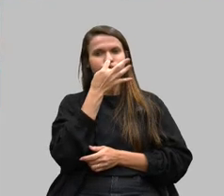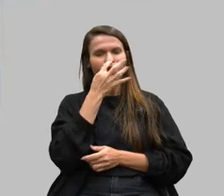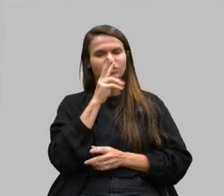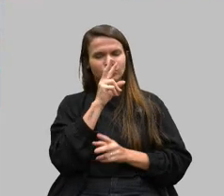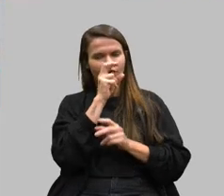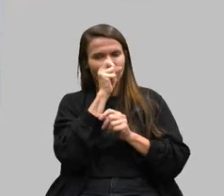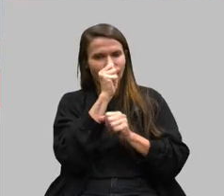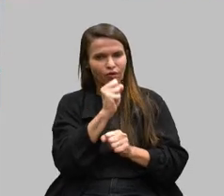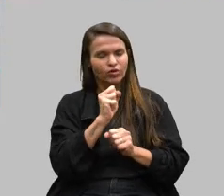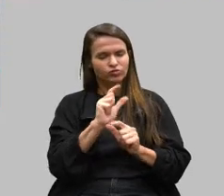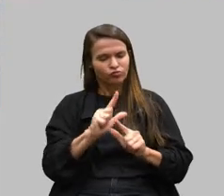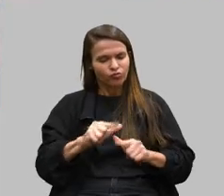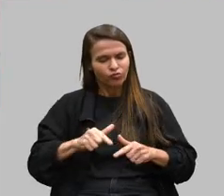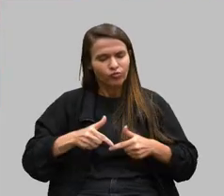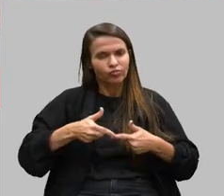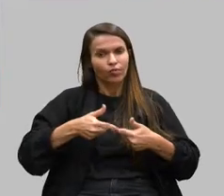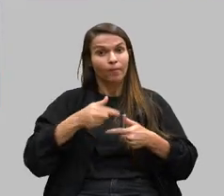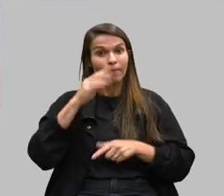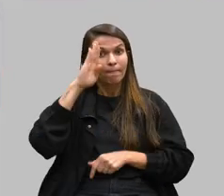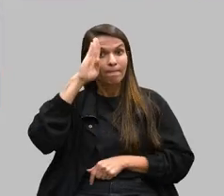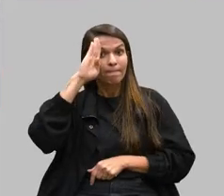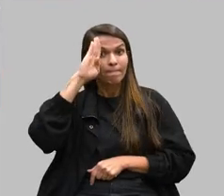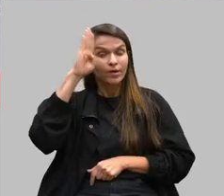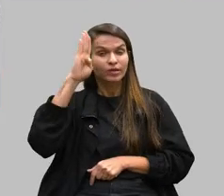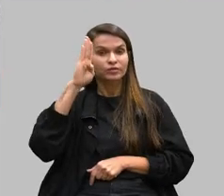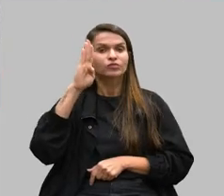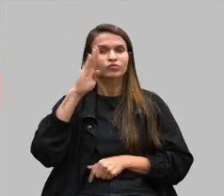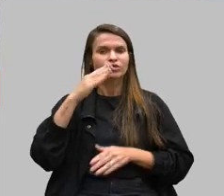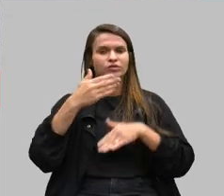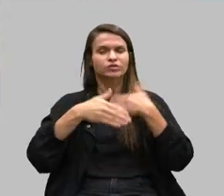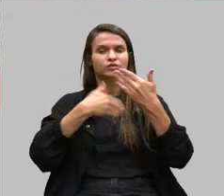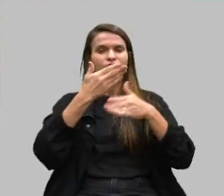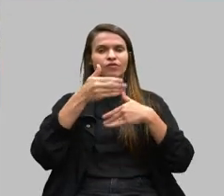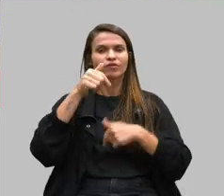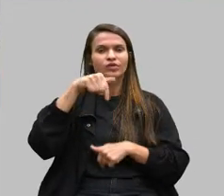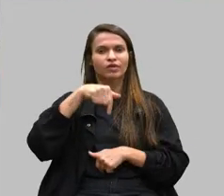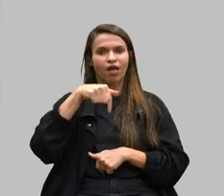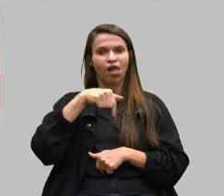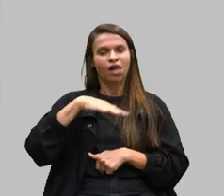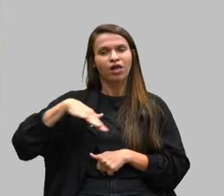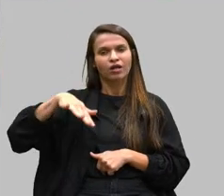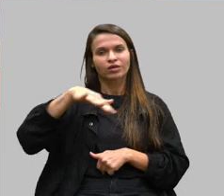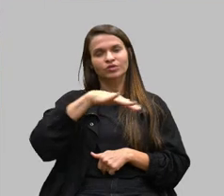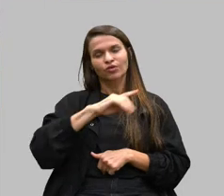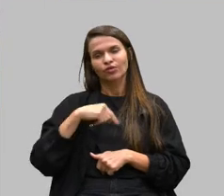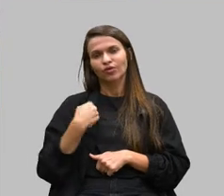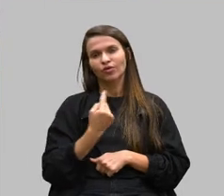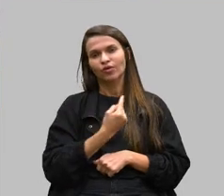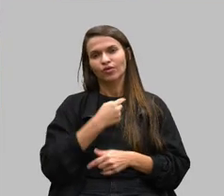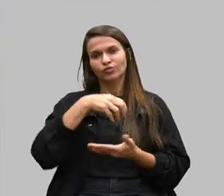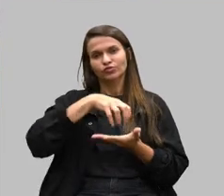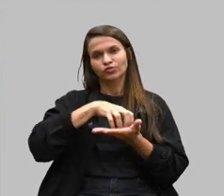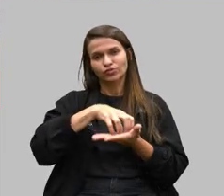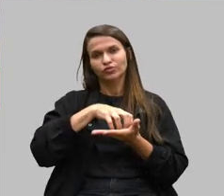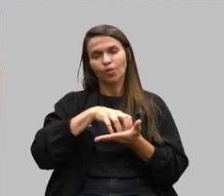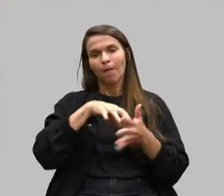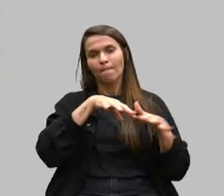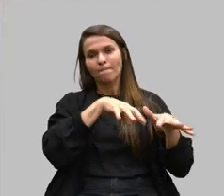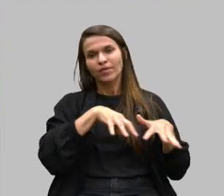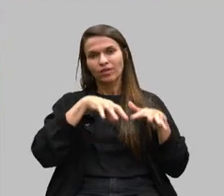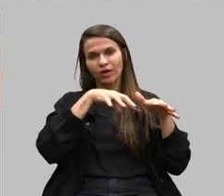pela sua dedicação principalmente em desenvolver aqui essa região nossa né do setor minerário